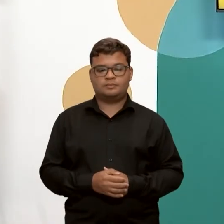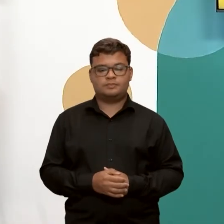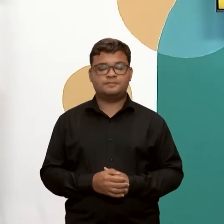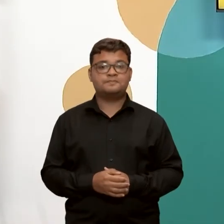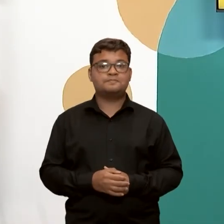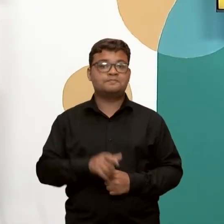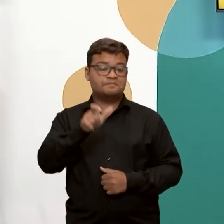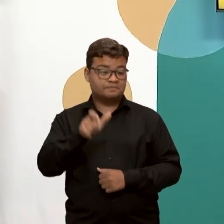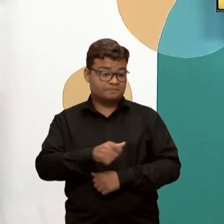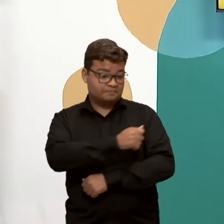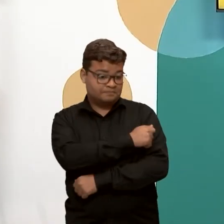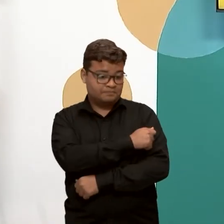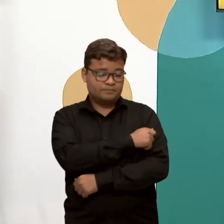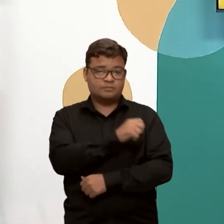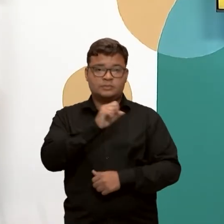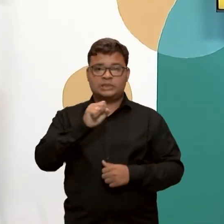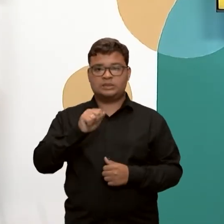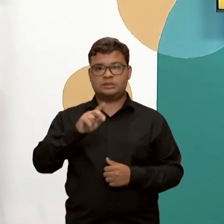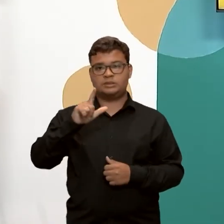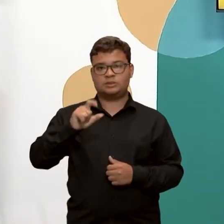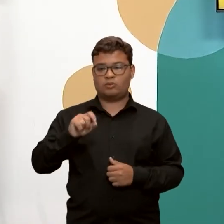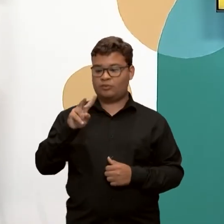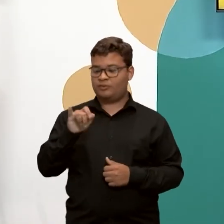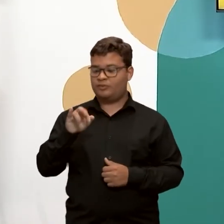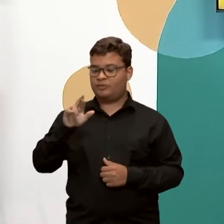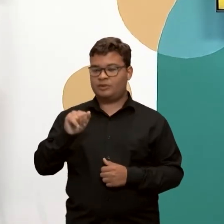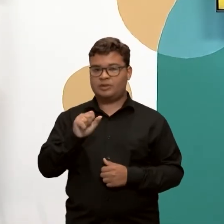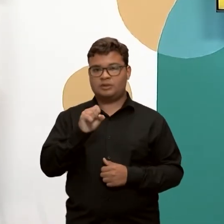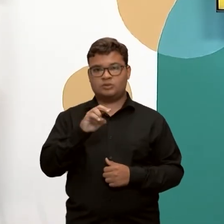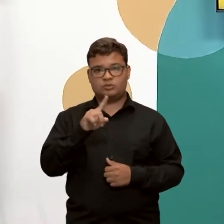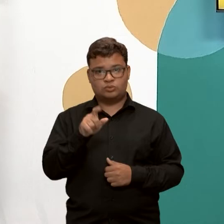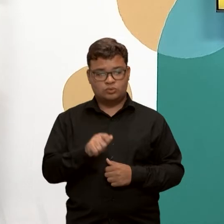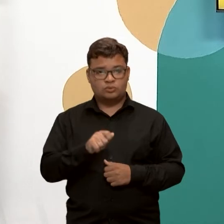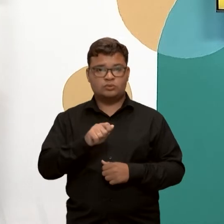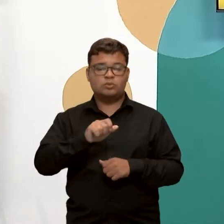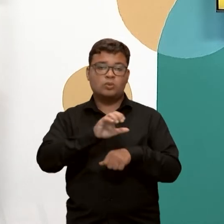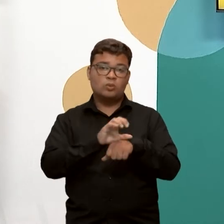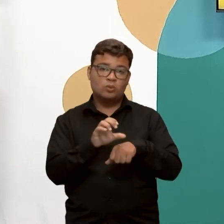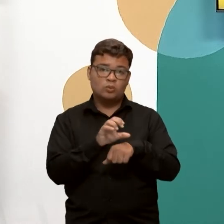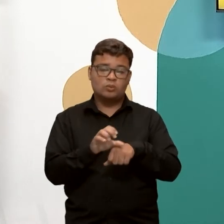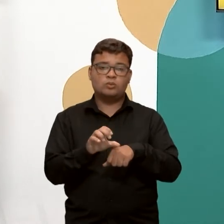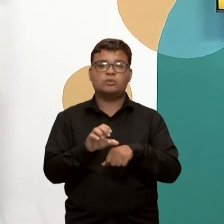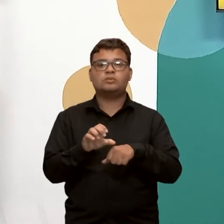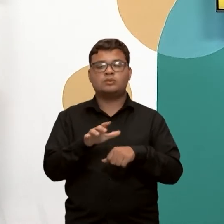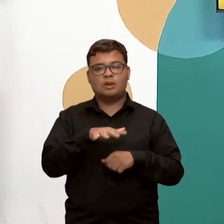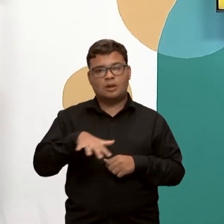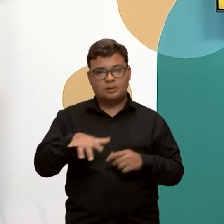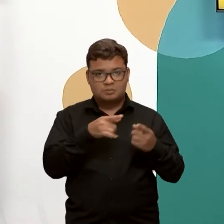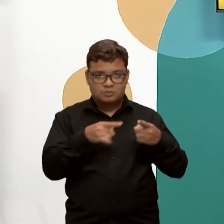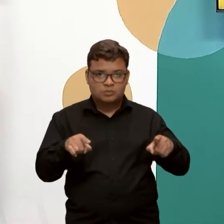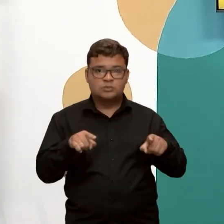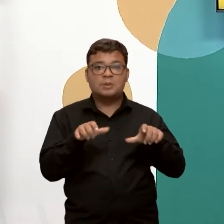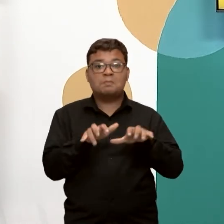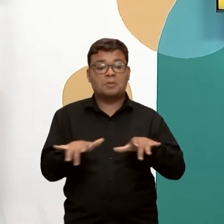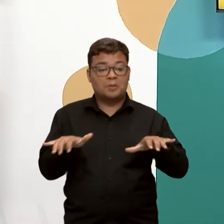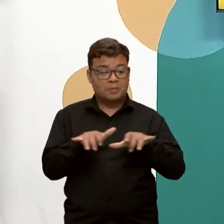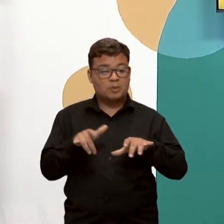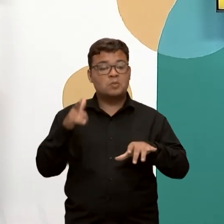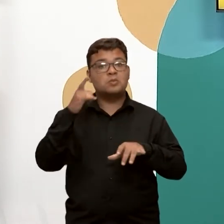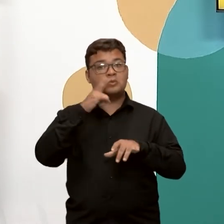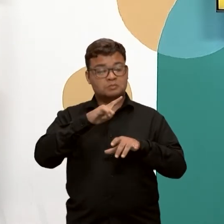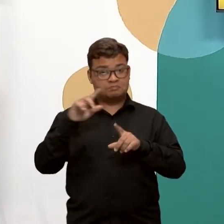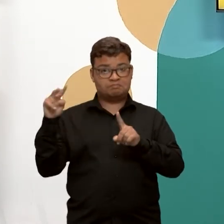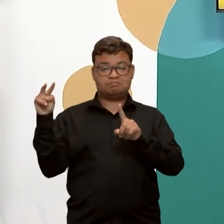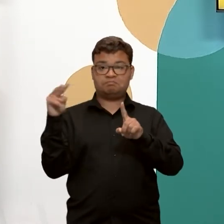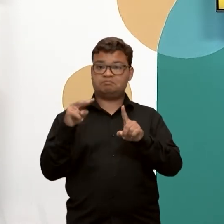O aluno Saulo Vieira Souza, do curso de licenciatura em Música, Instrumento Piano, se destacou nacionalmente com uma